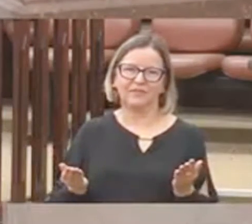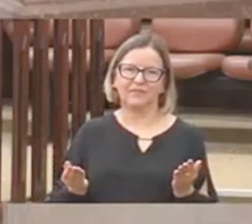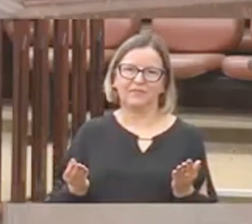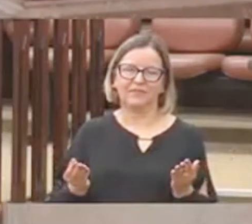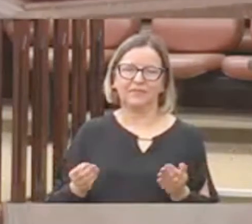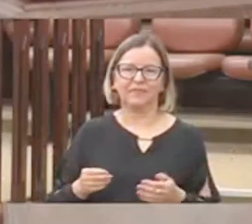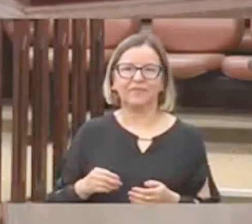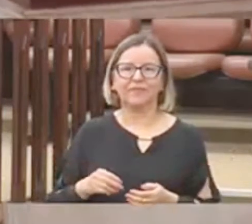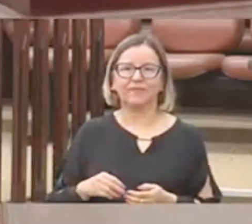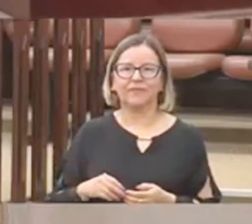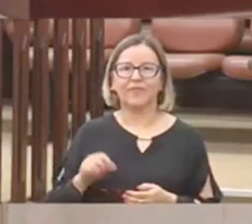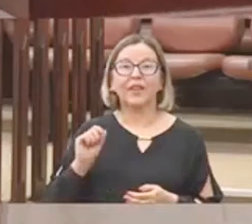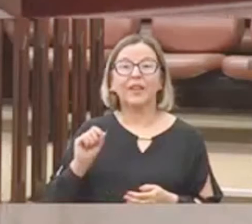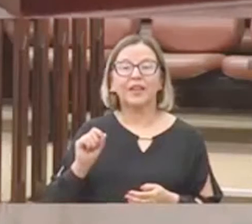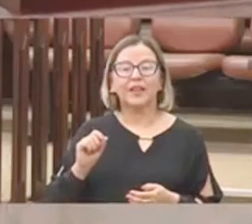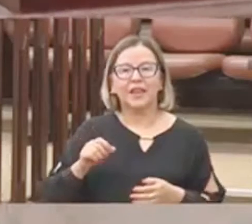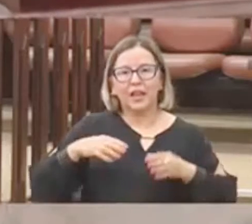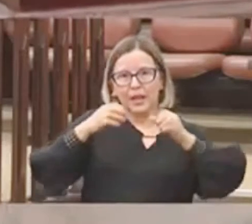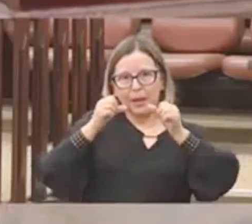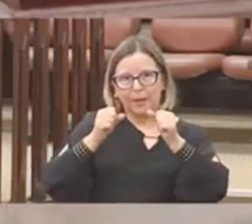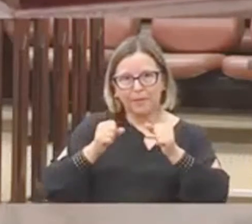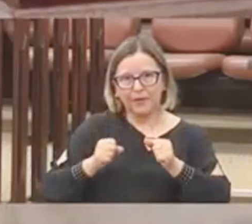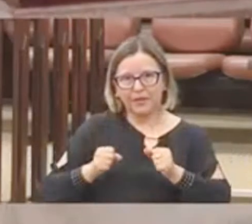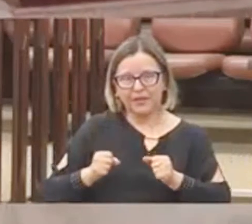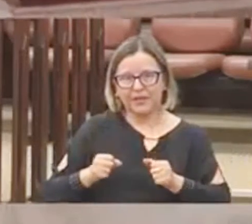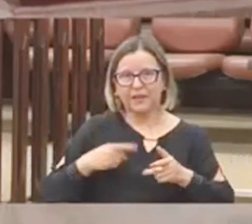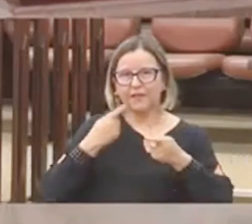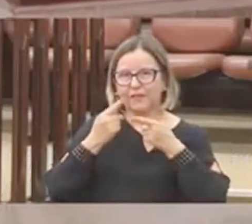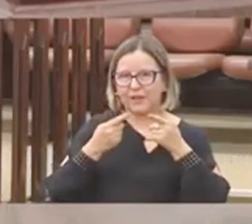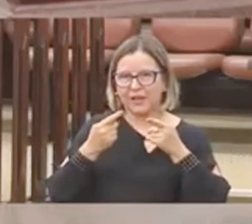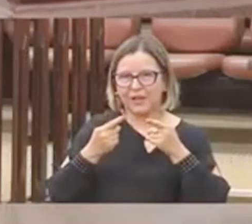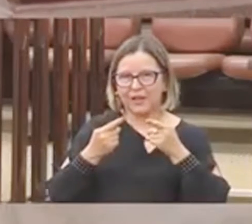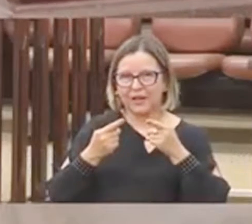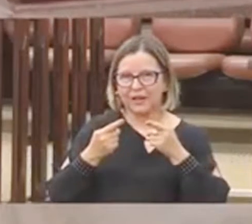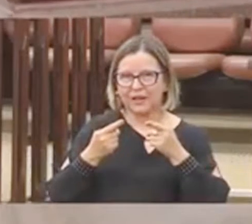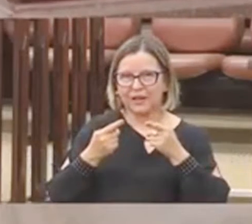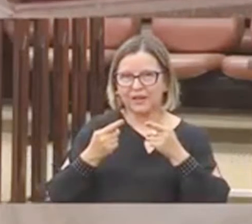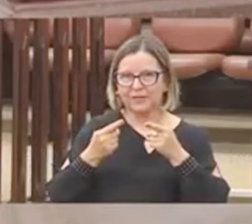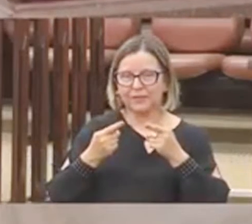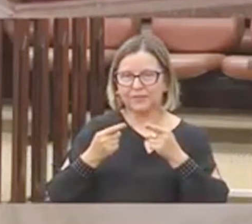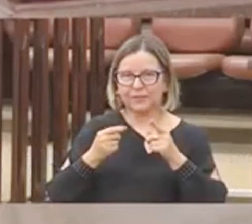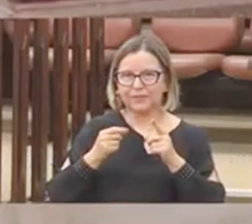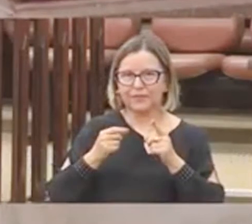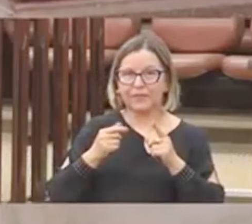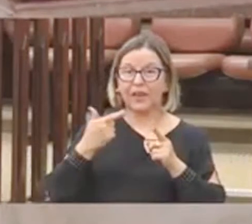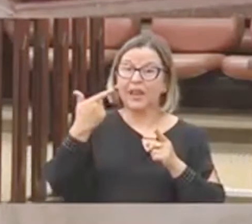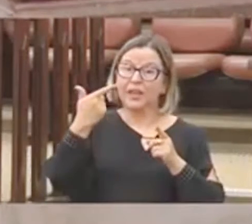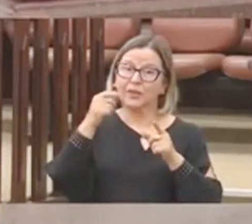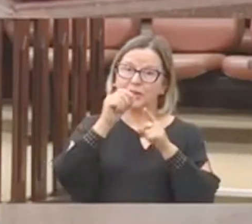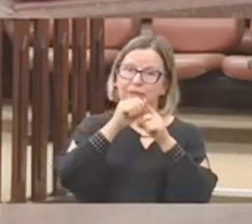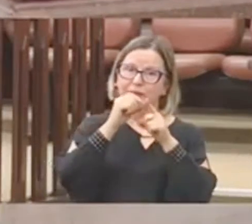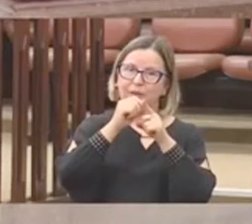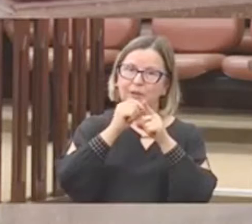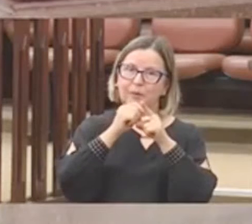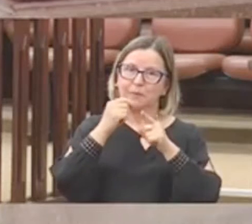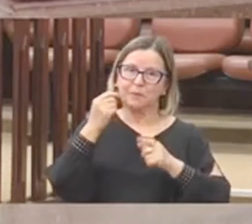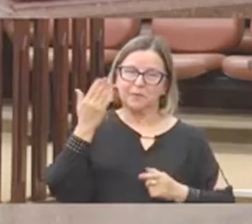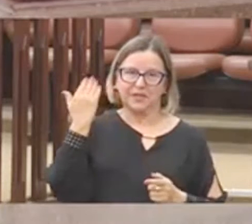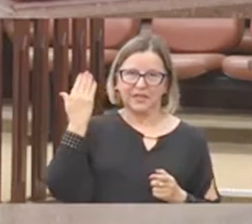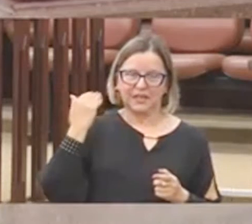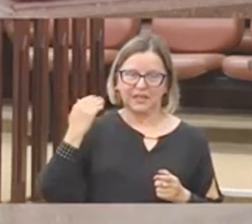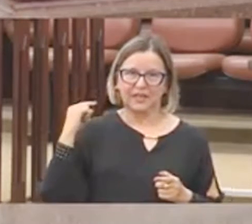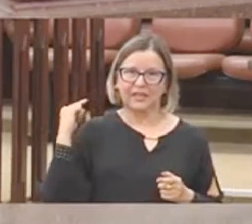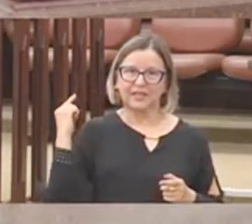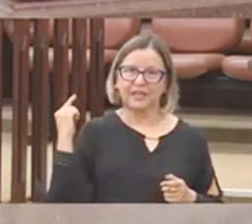Quem poderia dizer, há 2 meses atrás, que nós estaríamos passando por isso?